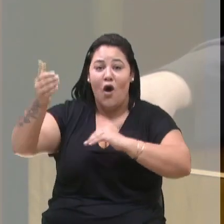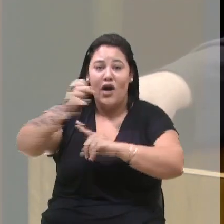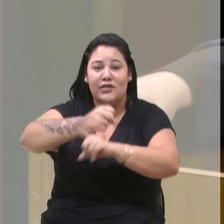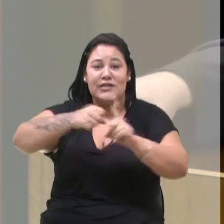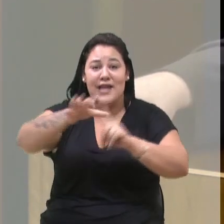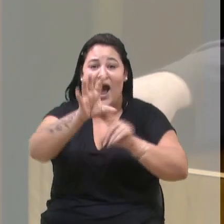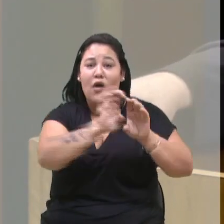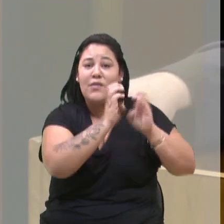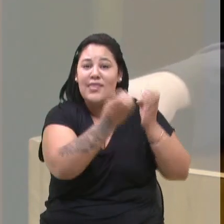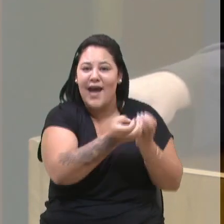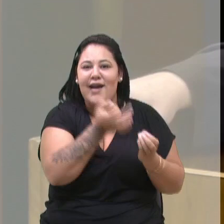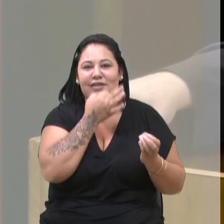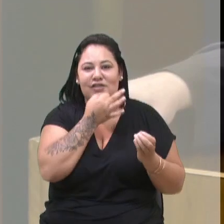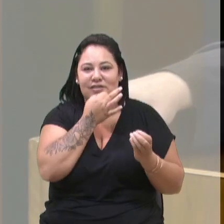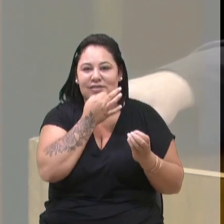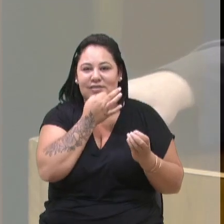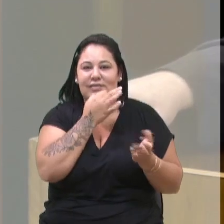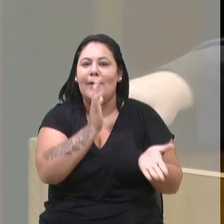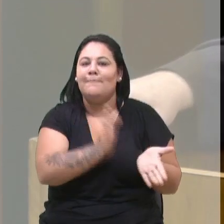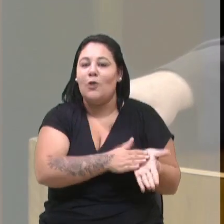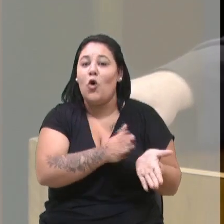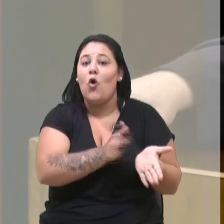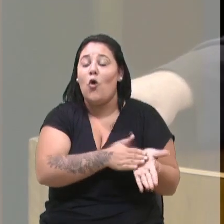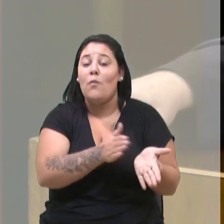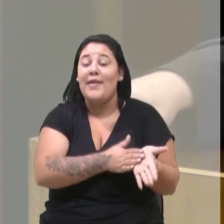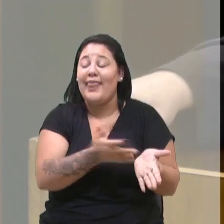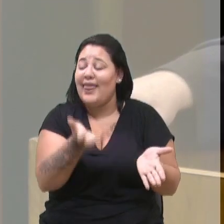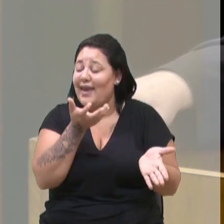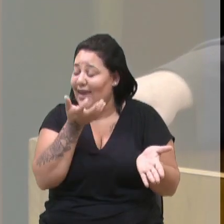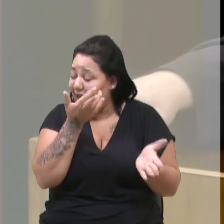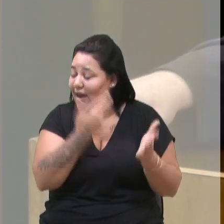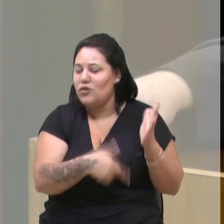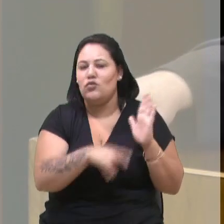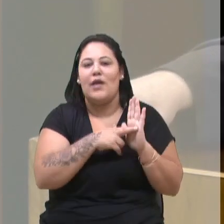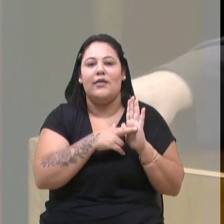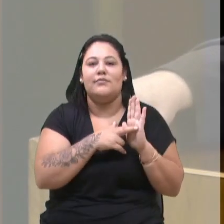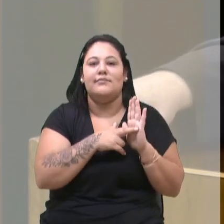a comunidade está nos cobrando resultados.